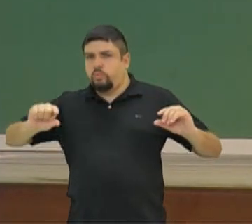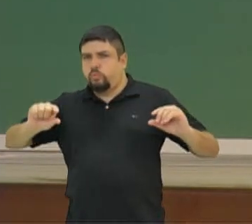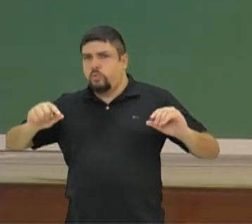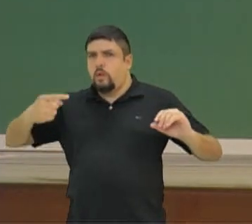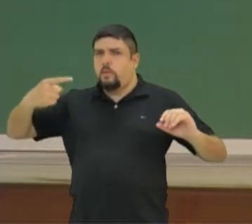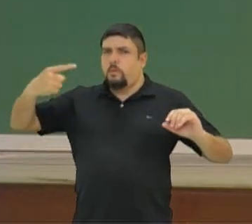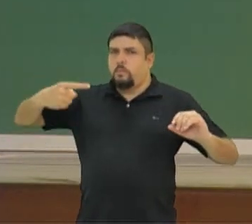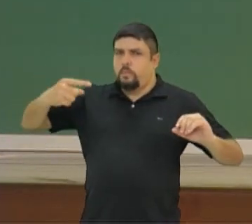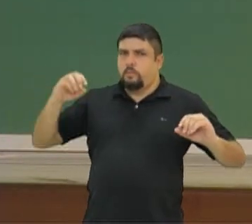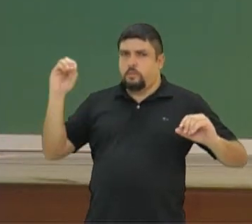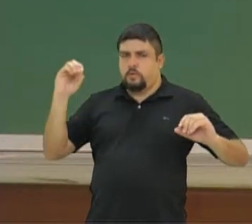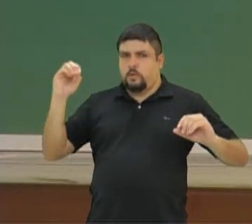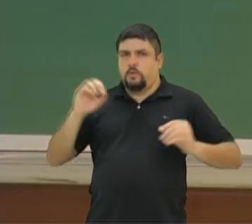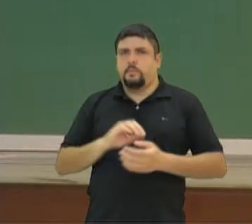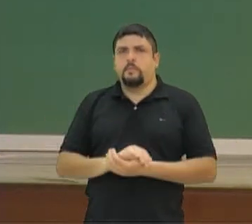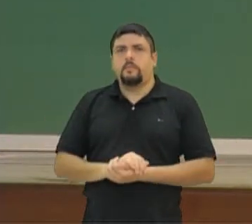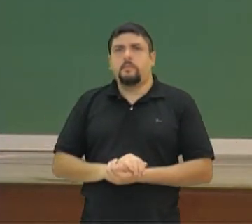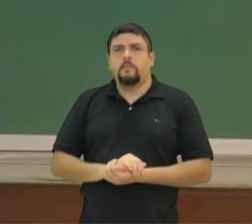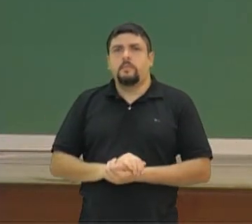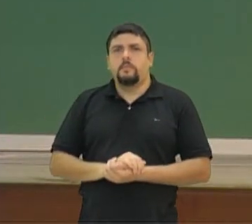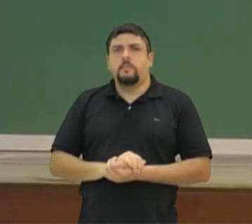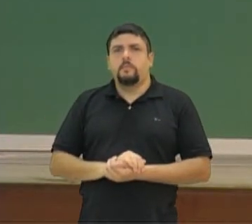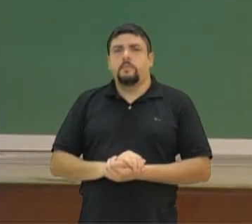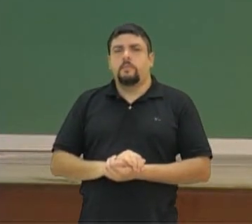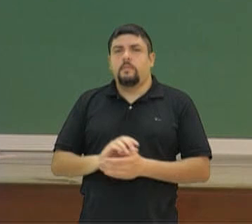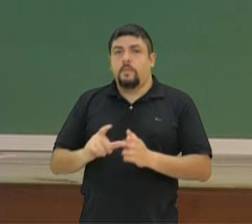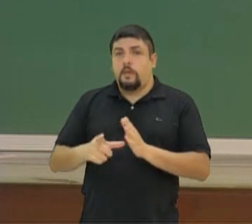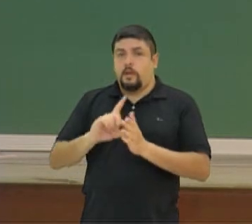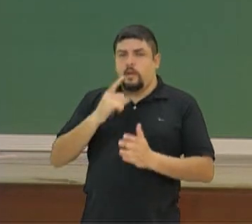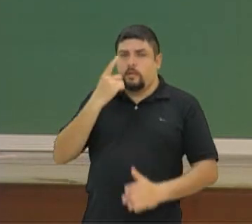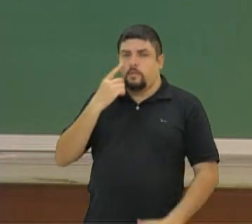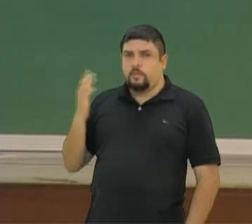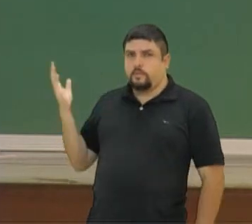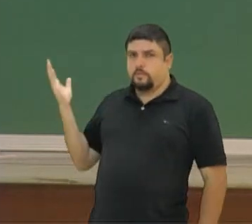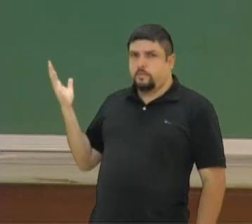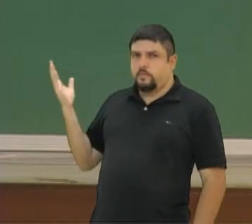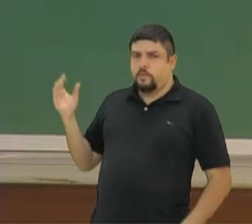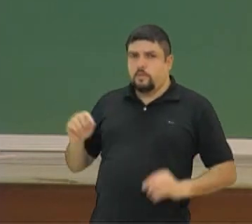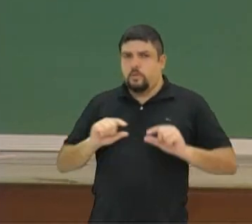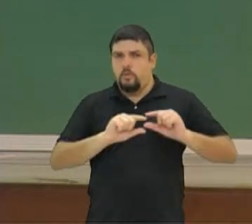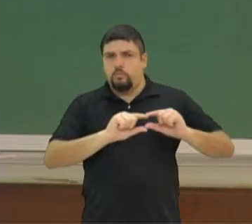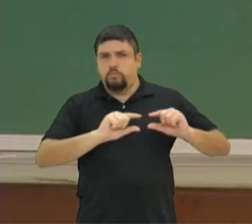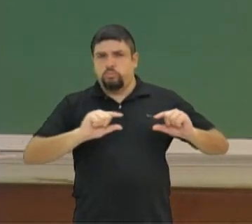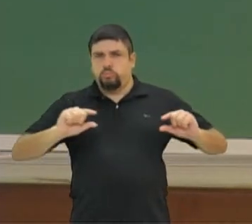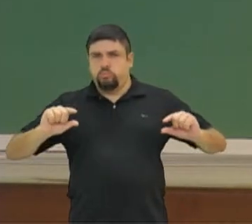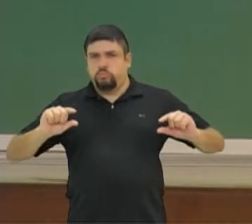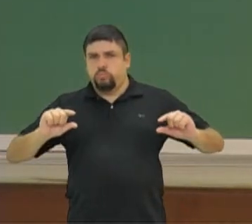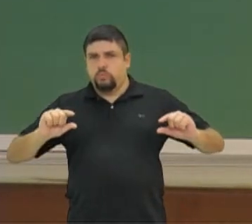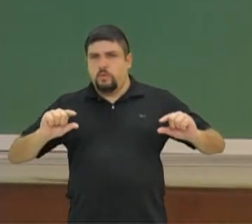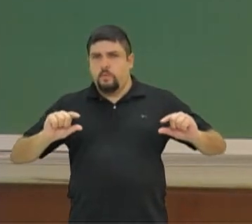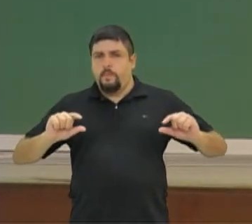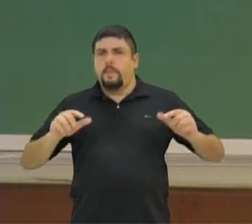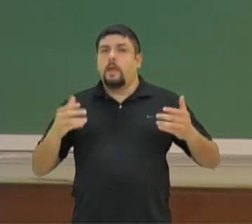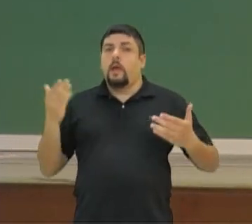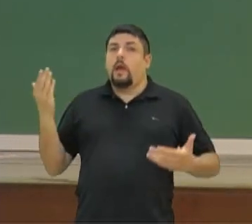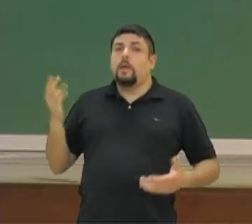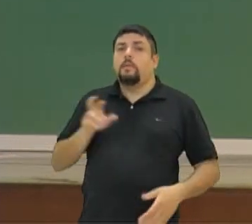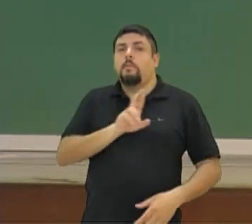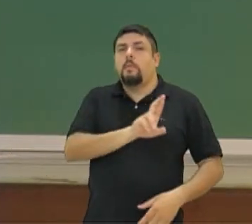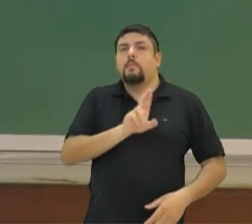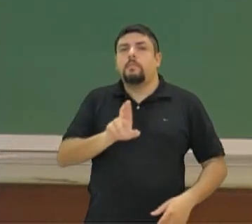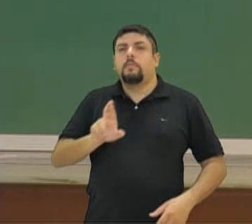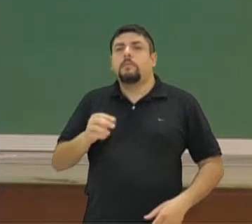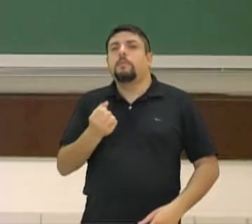escrever da mesma forma do exemplo anterior, decomposto. Só que aqui ele tem quantas raízes na atividade?